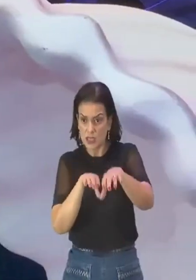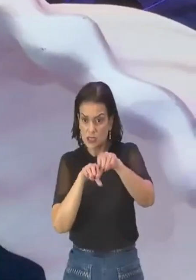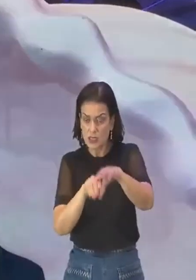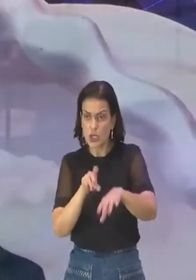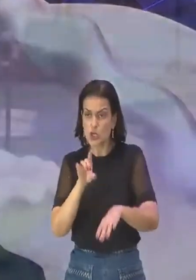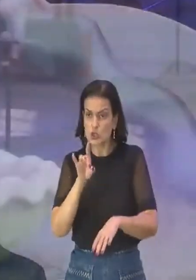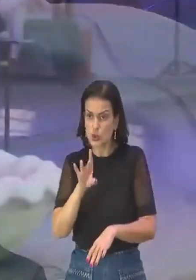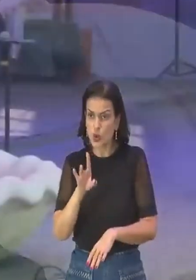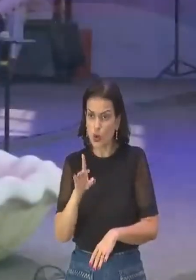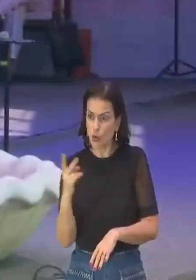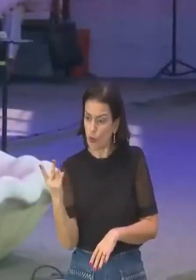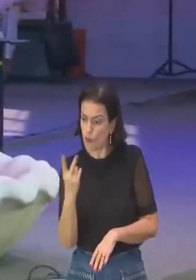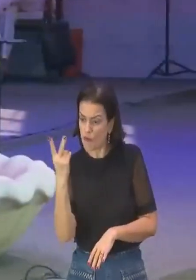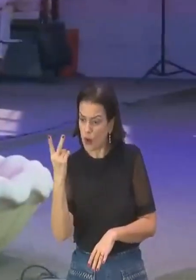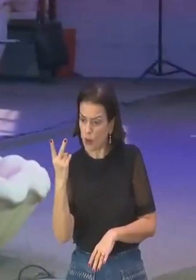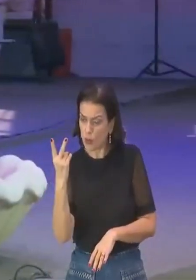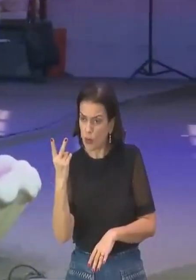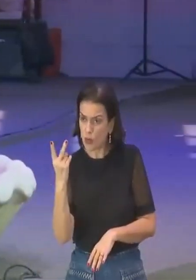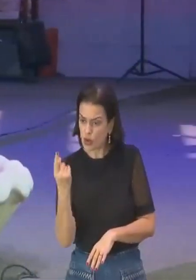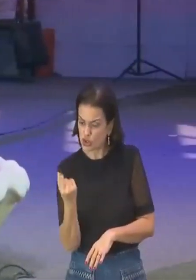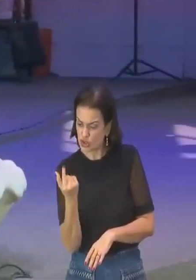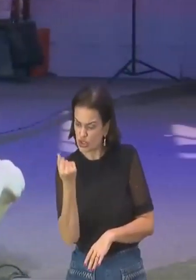apenas o valor que ela tem que ter?